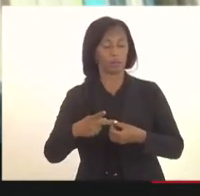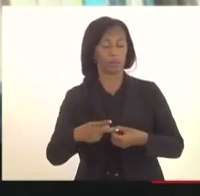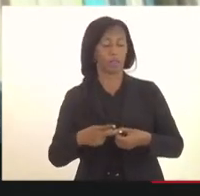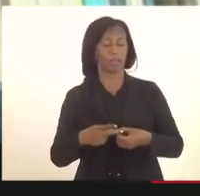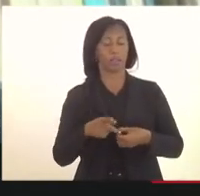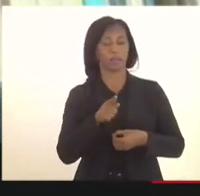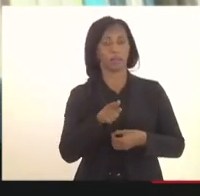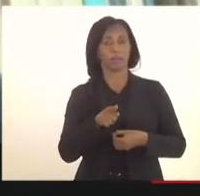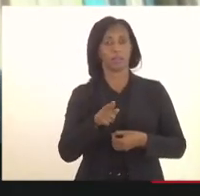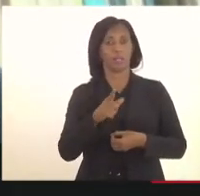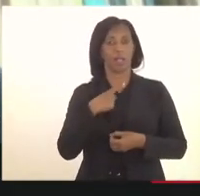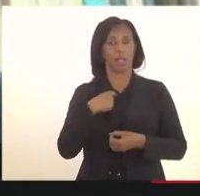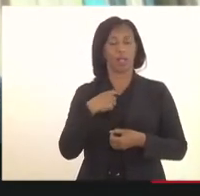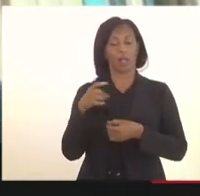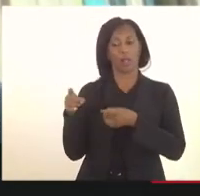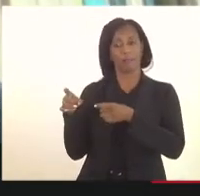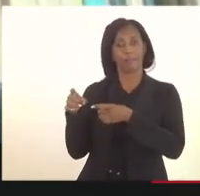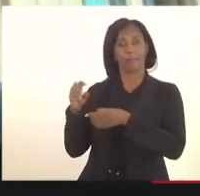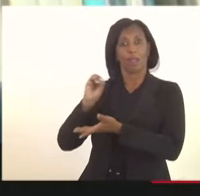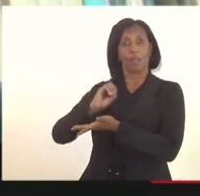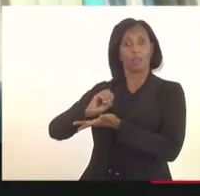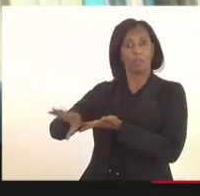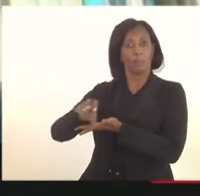ela realizava depósitos judiciais,